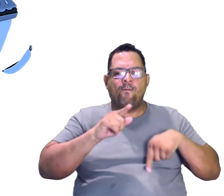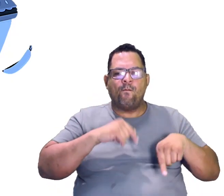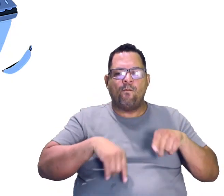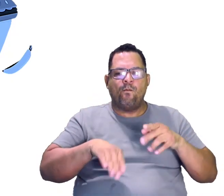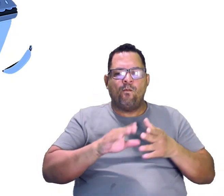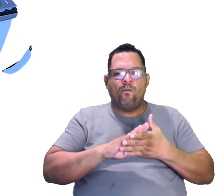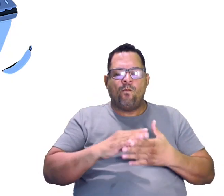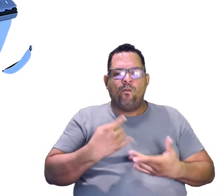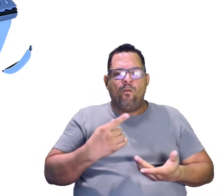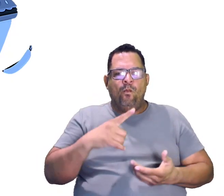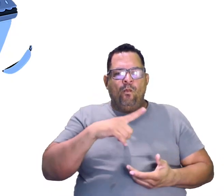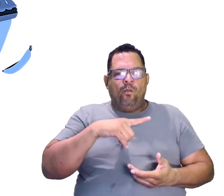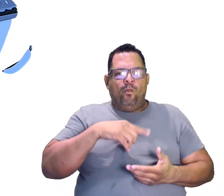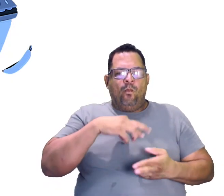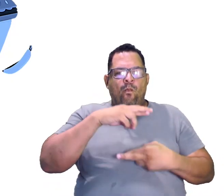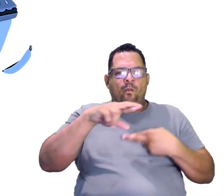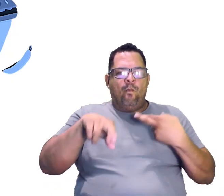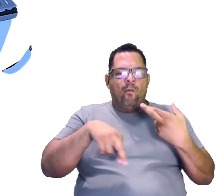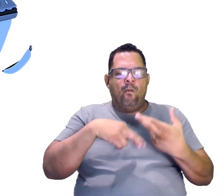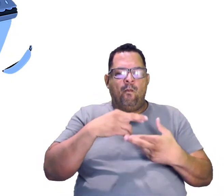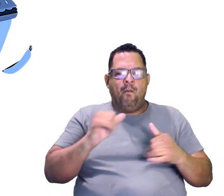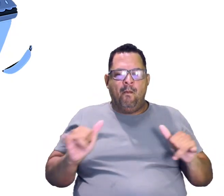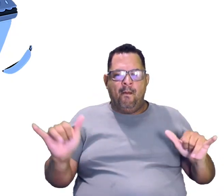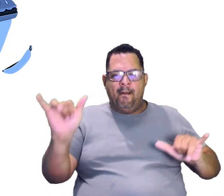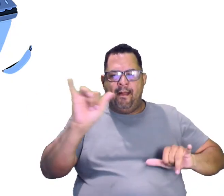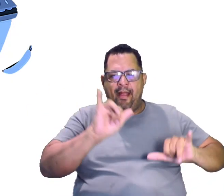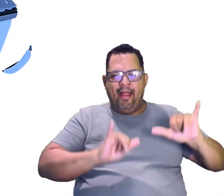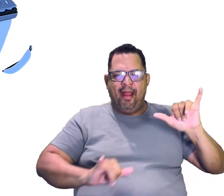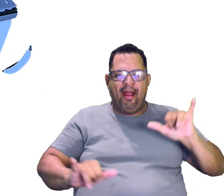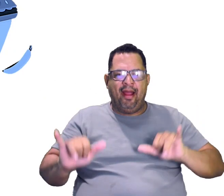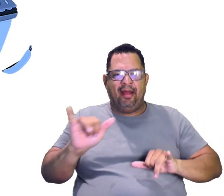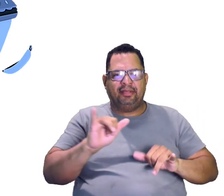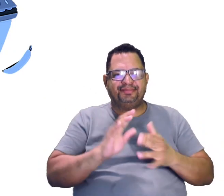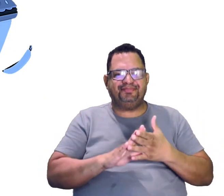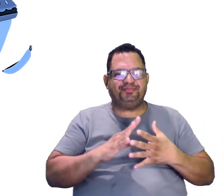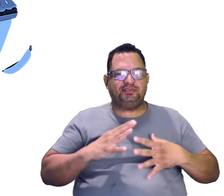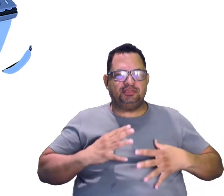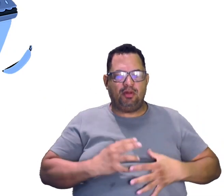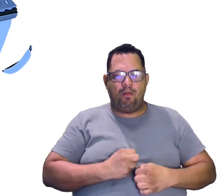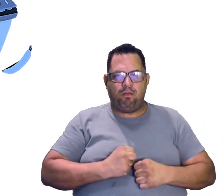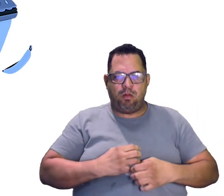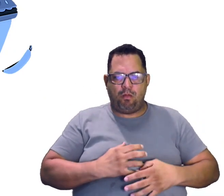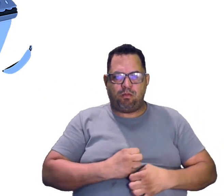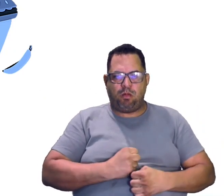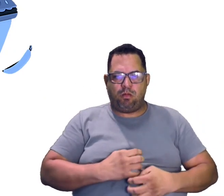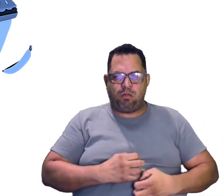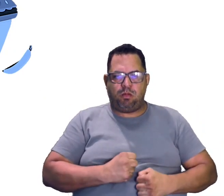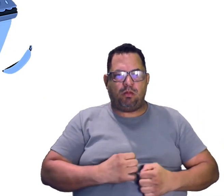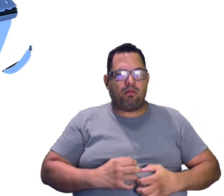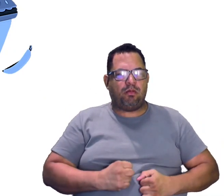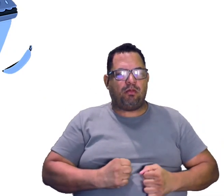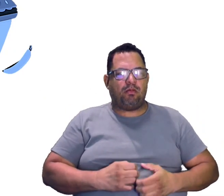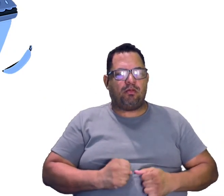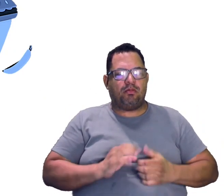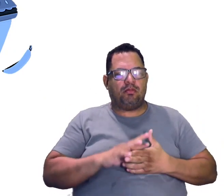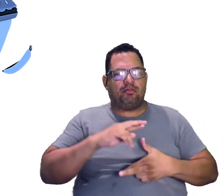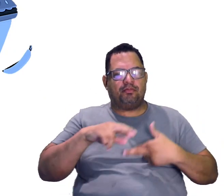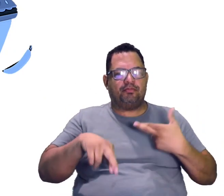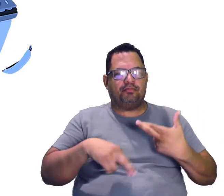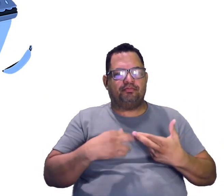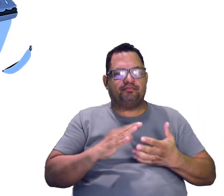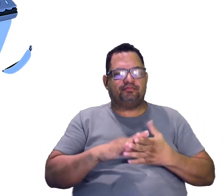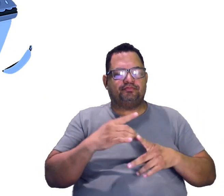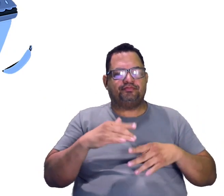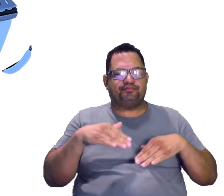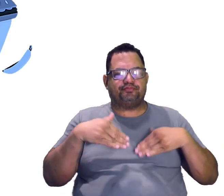exemplo, reações químicas, né? O processo de digestão são reações químicas, sim.